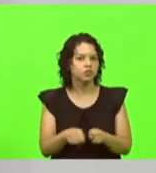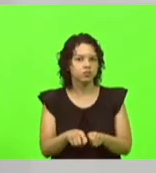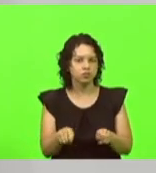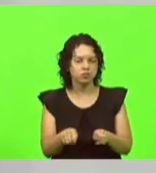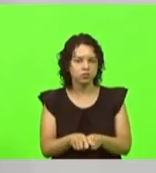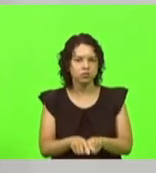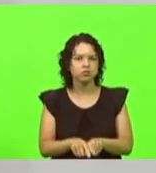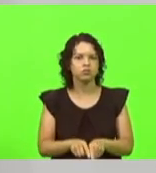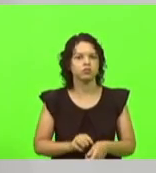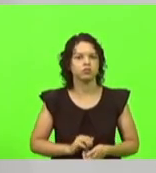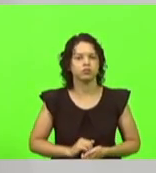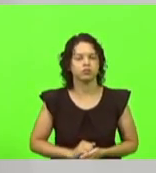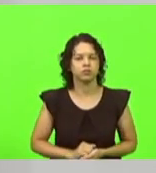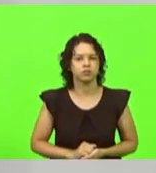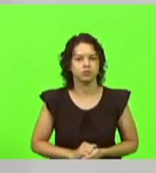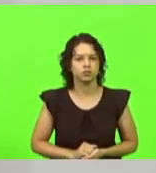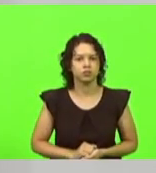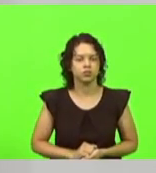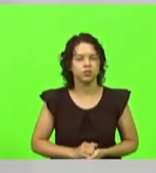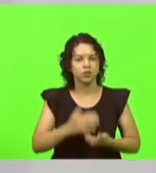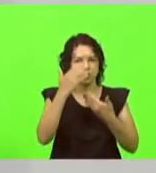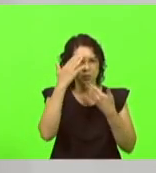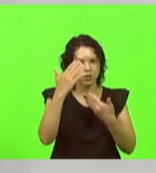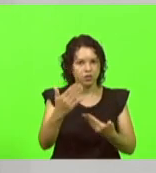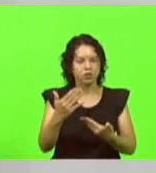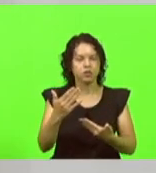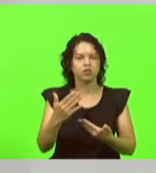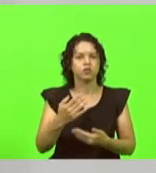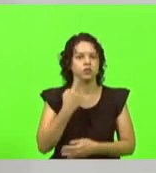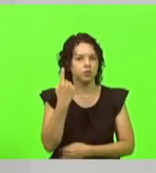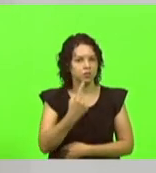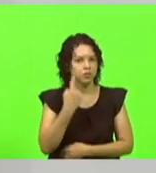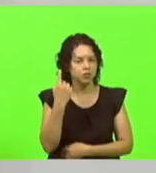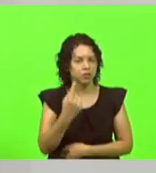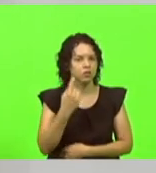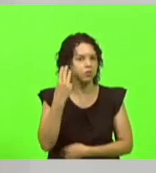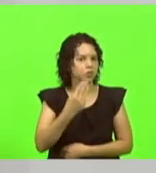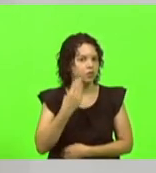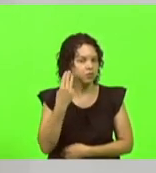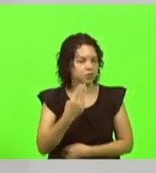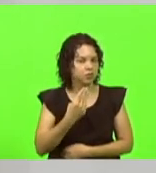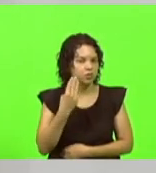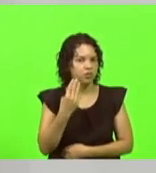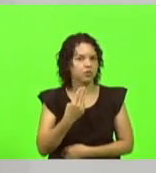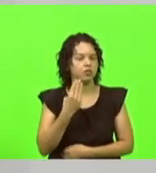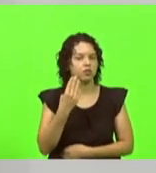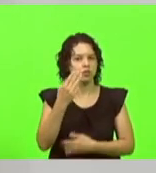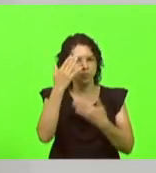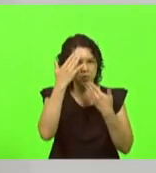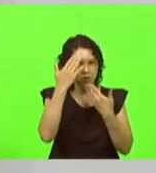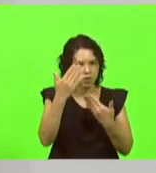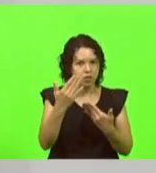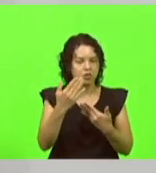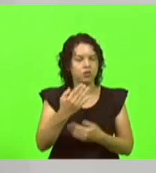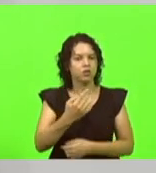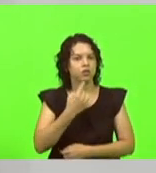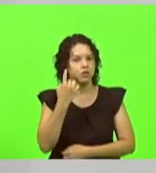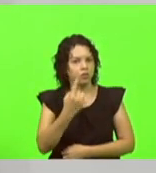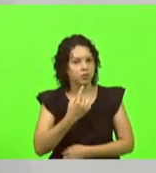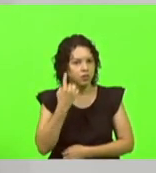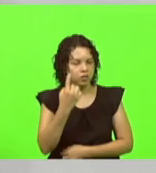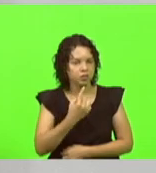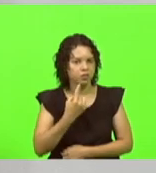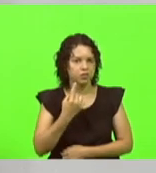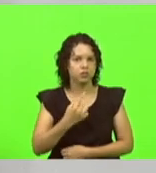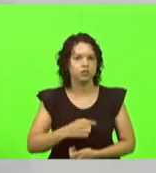secretário. Muito obrigado, deputado Márcio Machado. Muito obrigado,